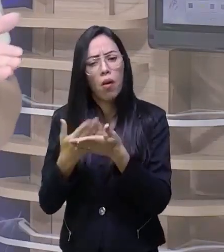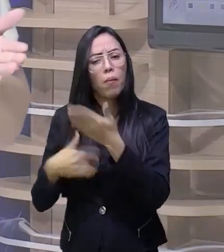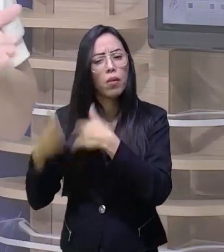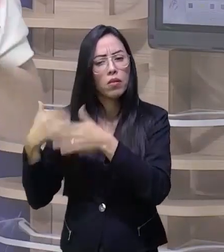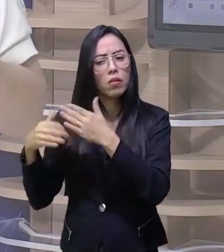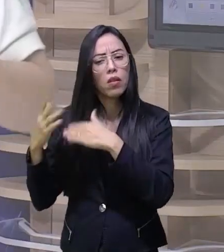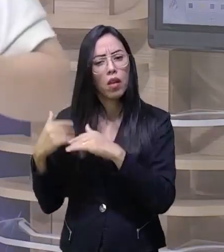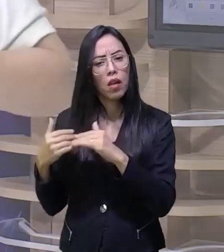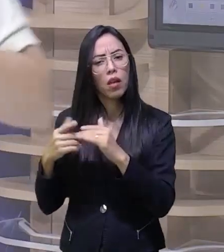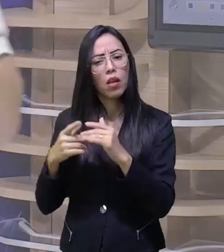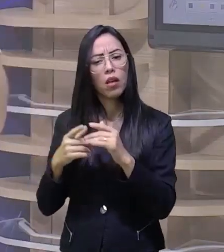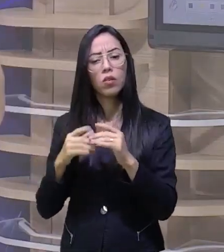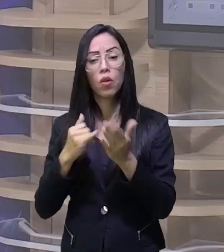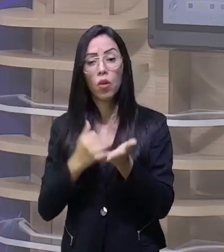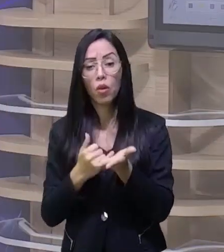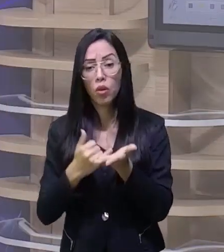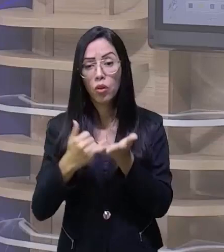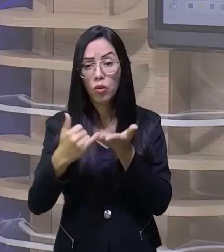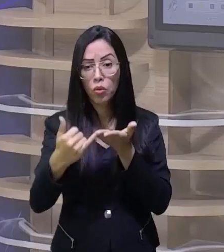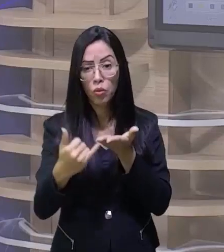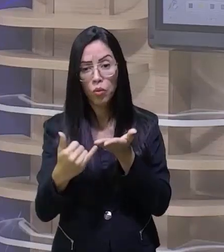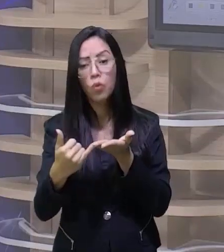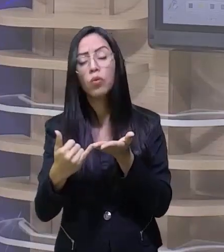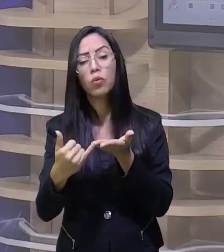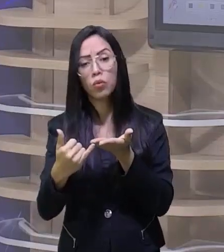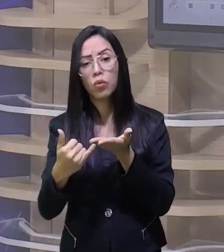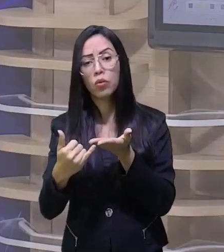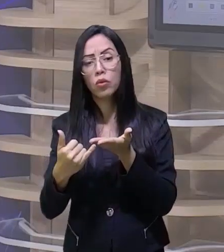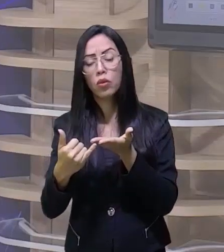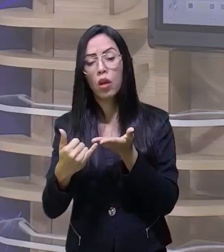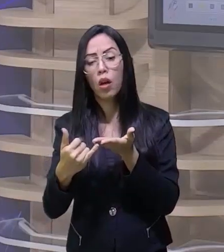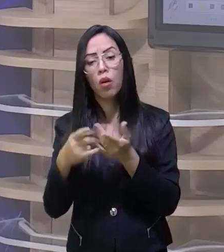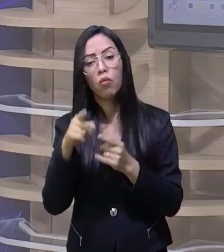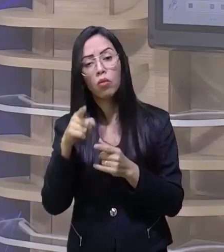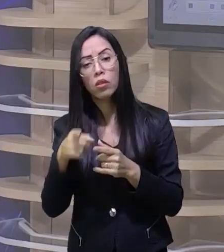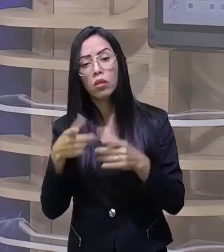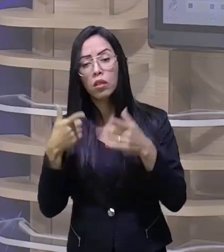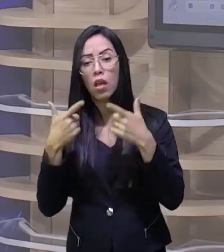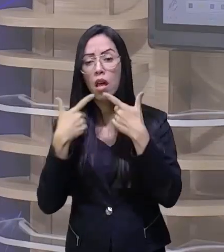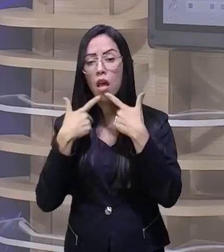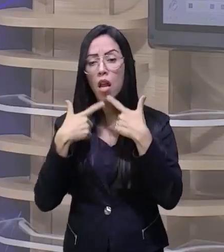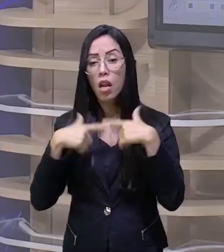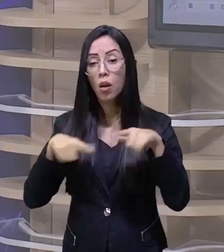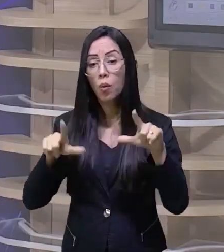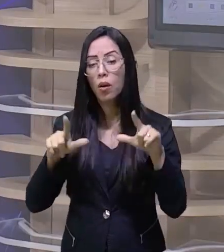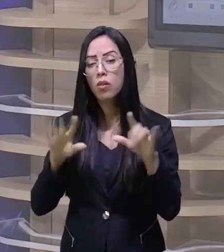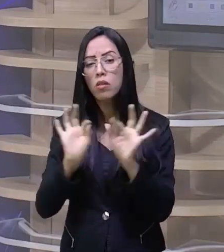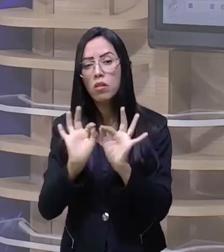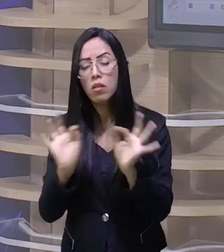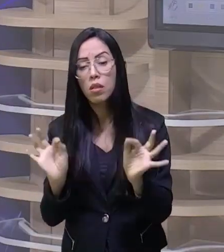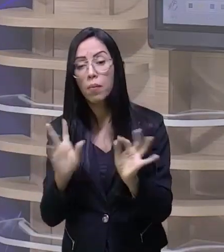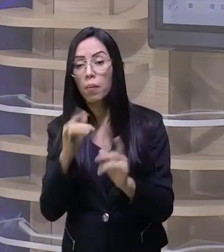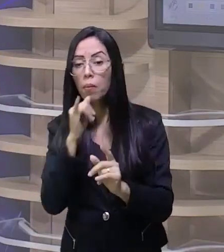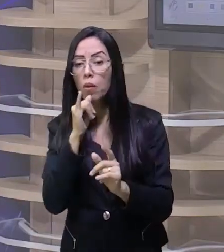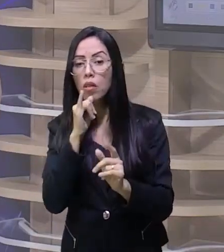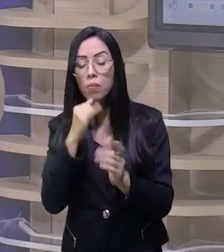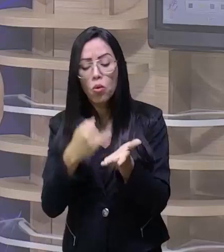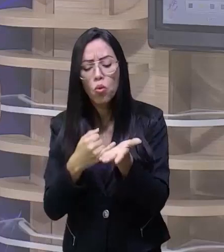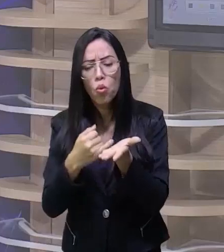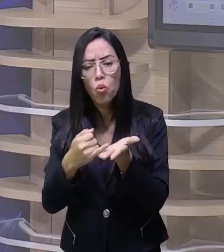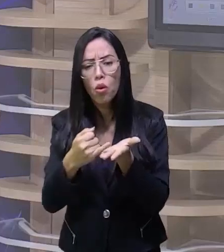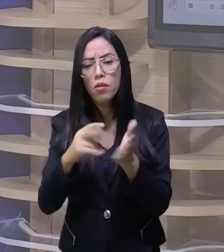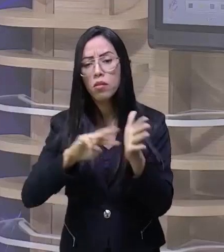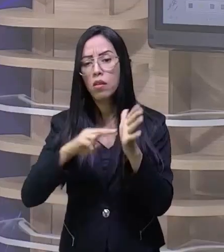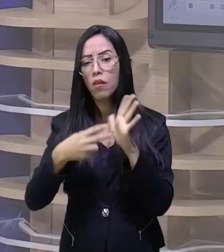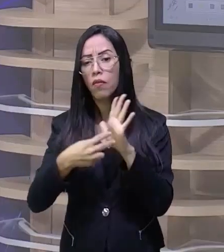introdução, nós chamamos, para ficar uma linguagem mais simples para você, o que é a introdução? É o meu começo. O que